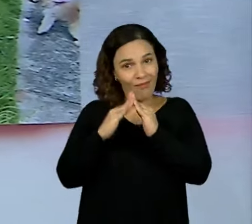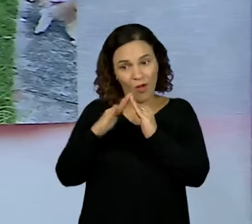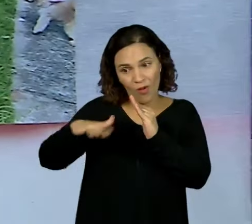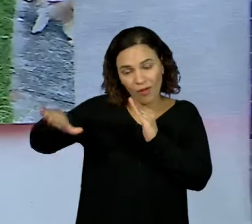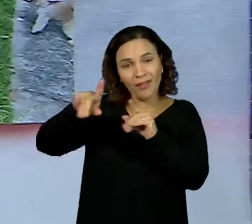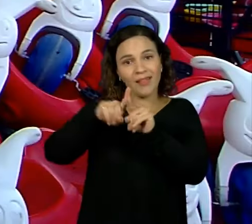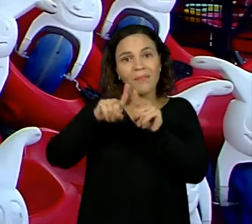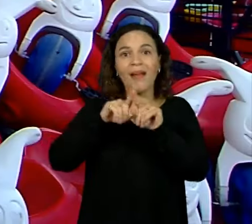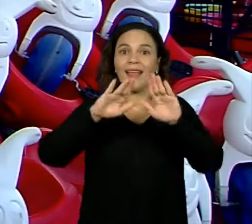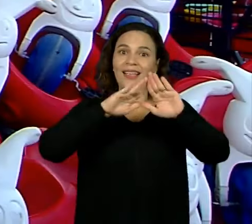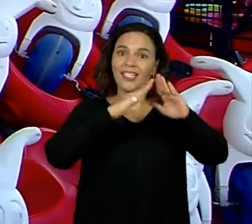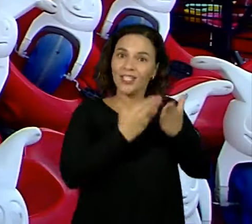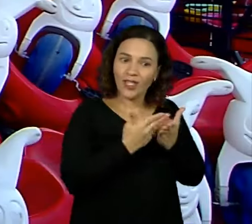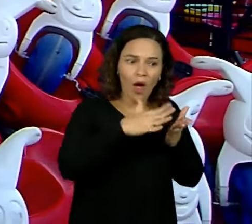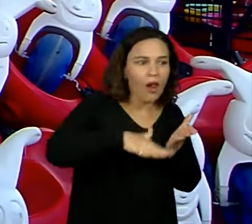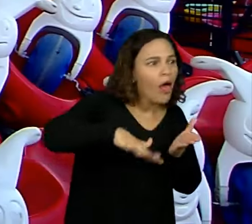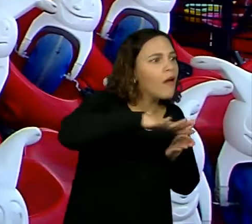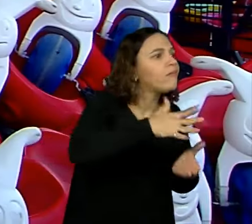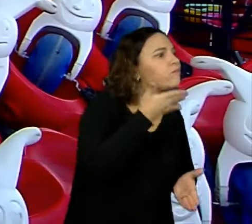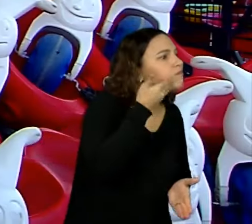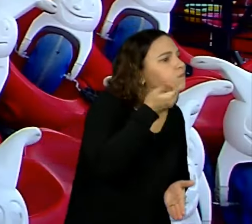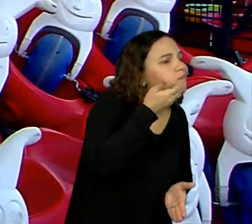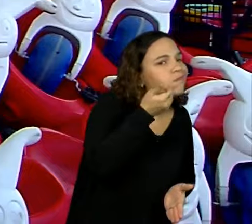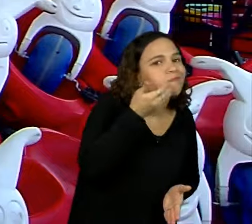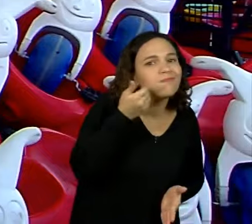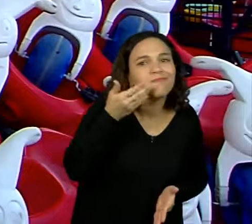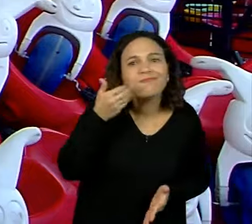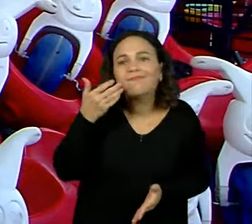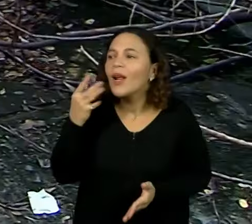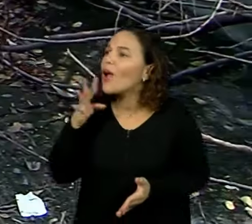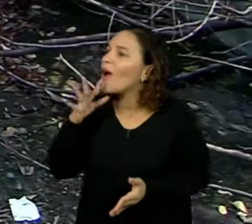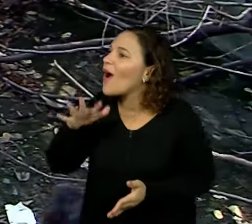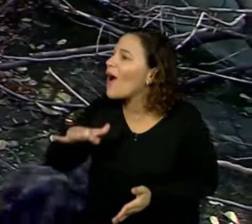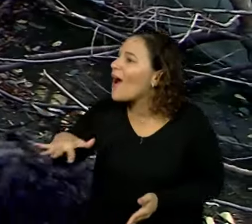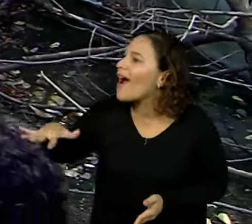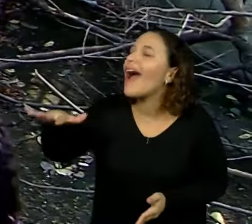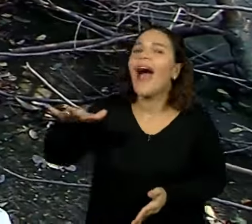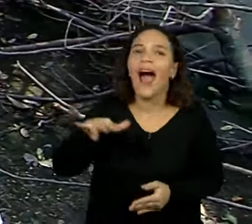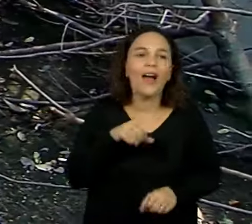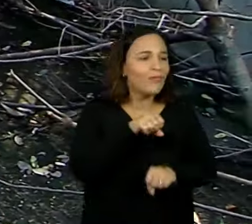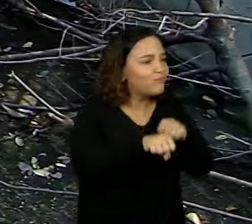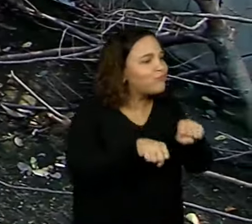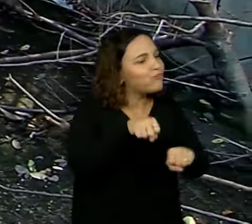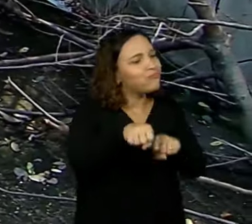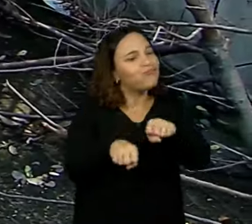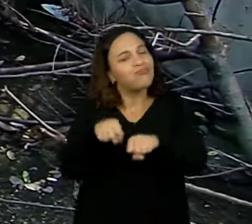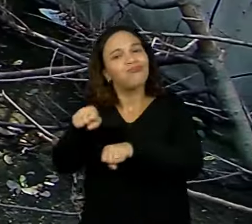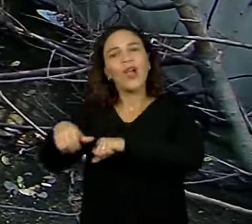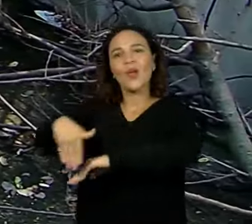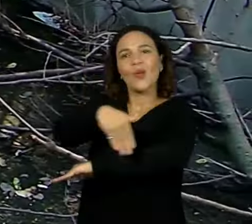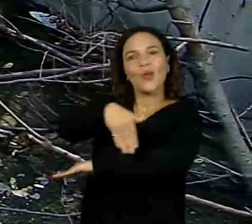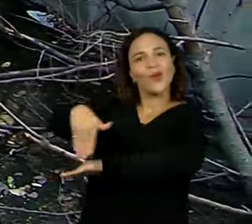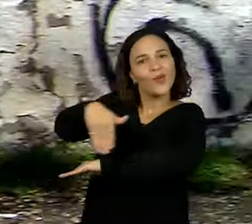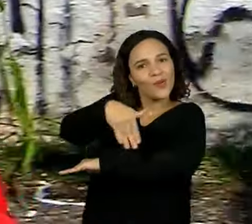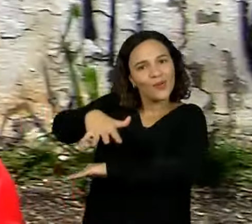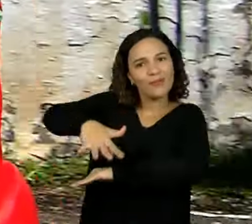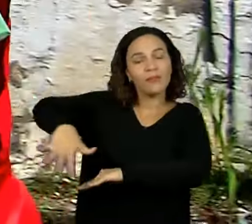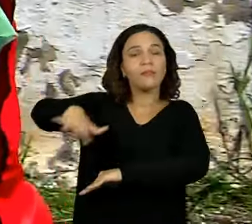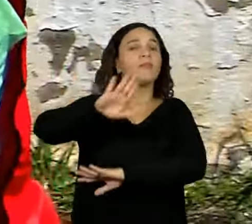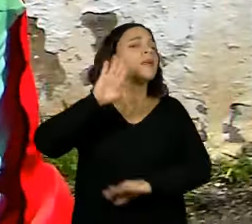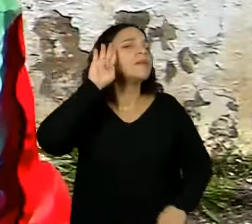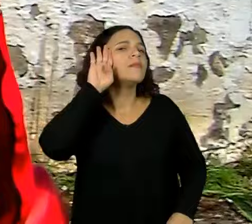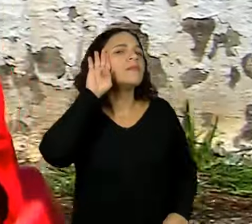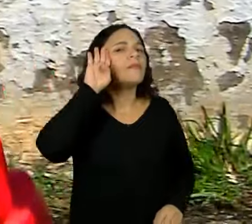A ideia inicial é primeiro esse entorno, para eles estarem, né, se familiarizando com a motoca, com as ruas. Mas a ideia principal do projeto é que as